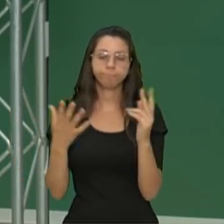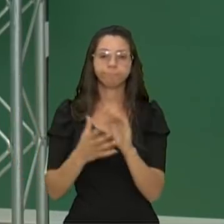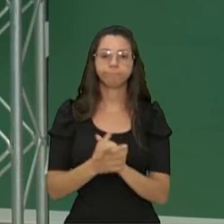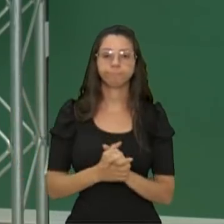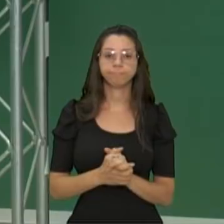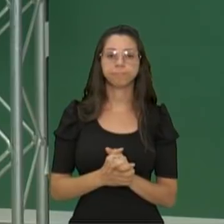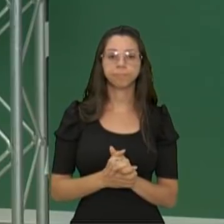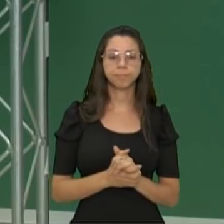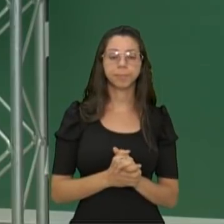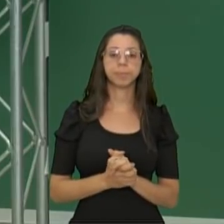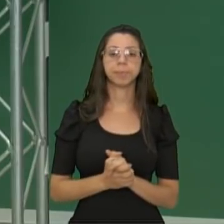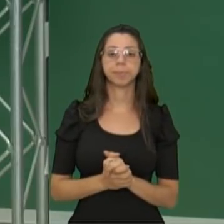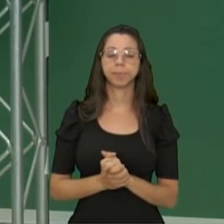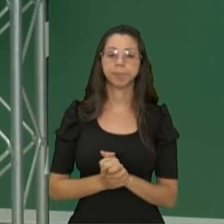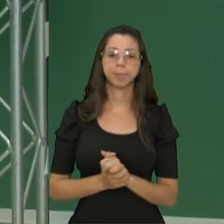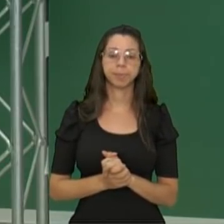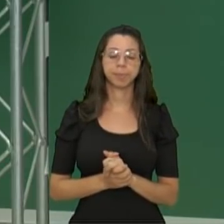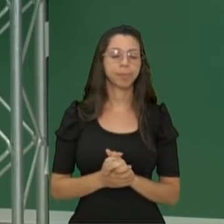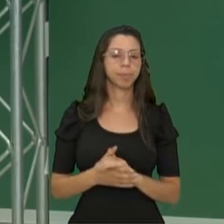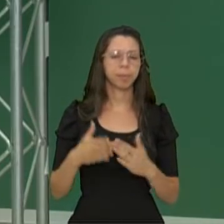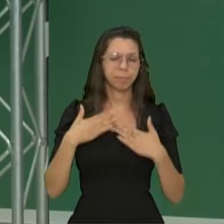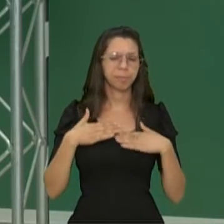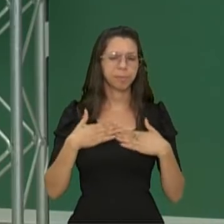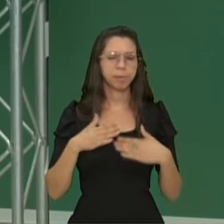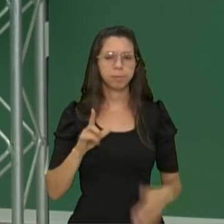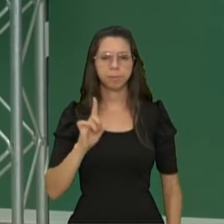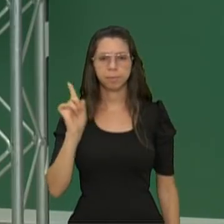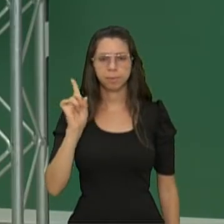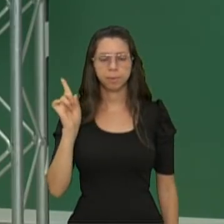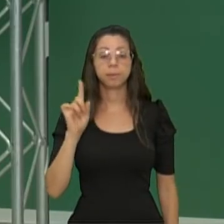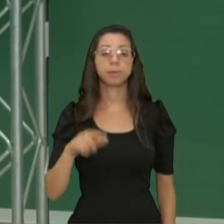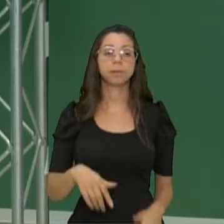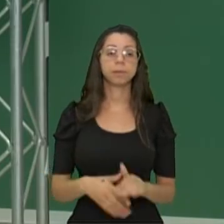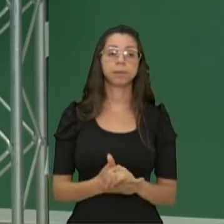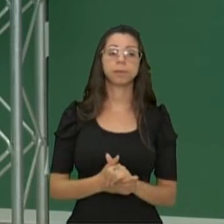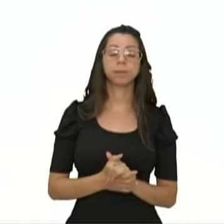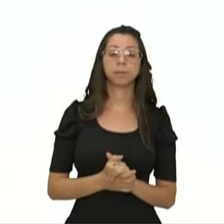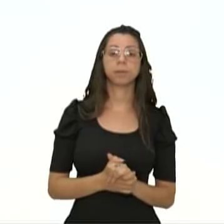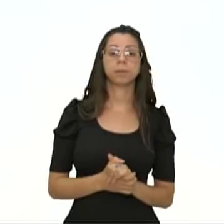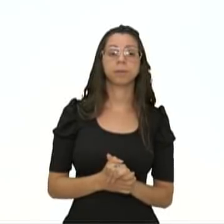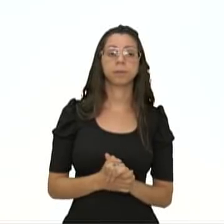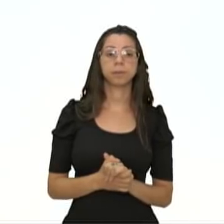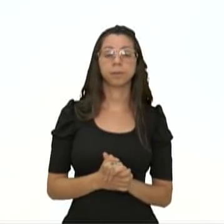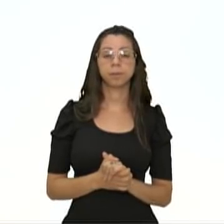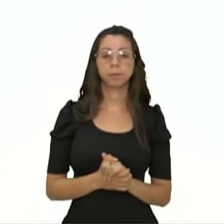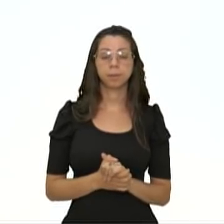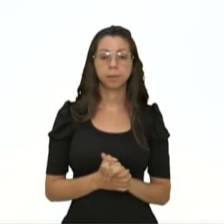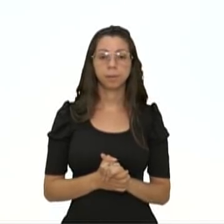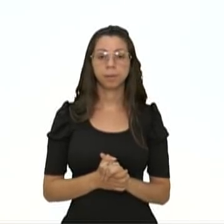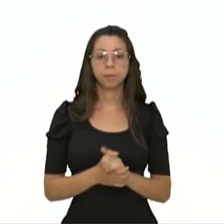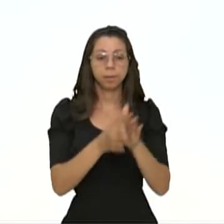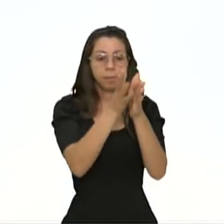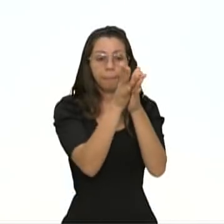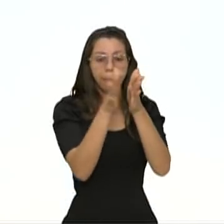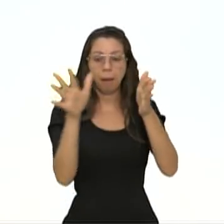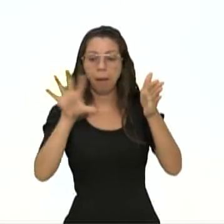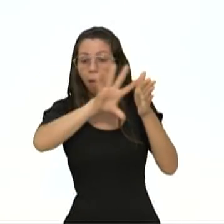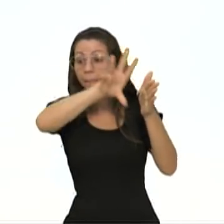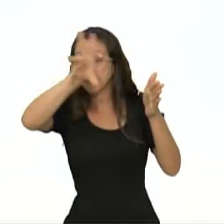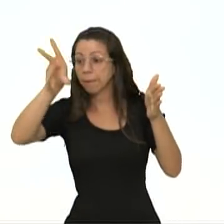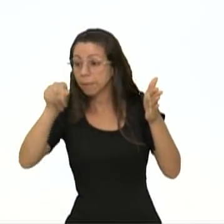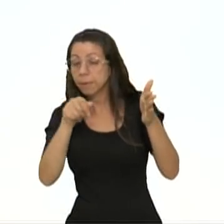Então, fica bem tranquilo lá. Ó. Dividindo toda ela por 2, por isso que todos os termos são